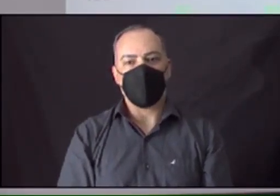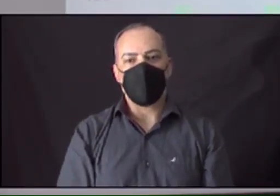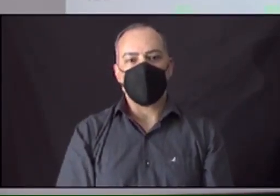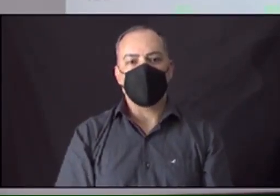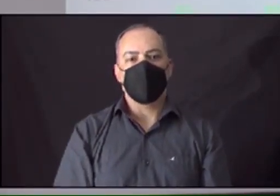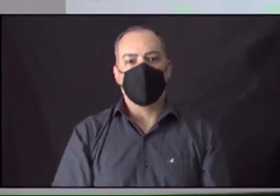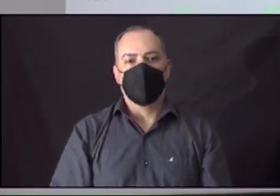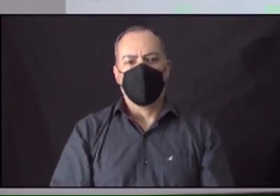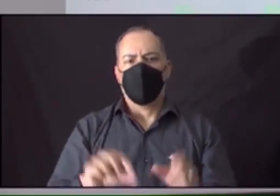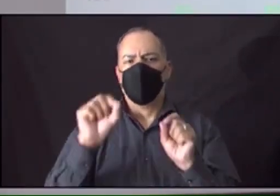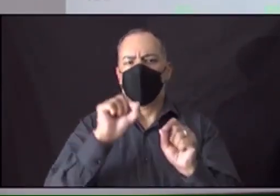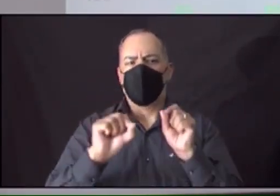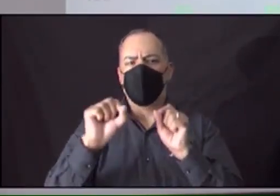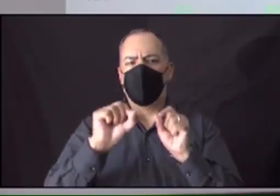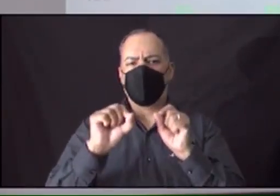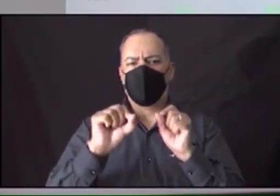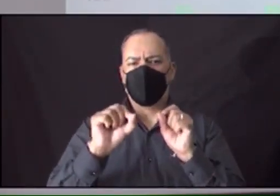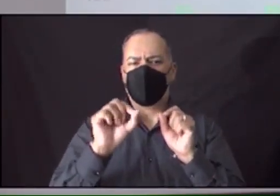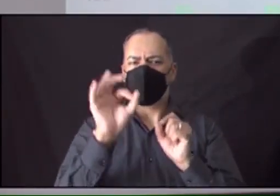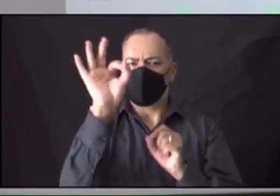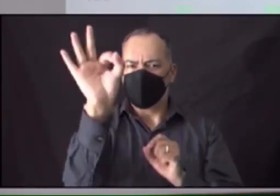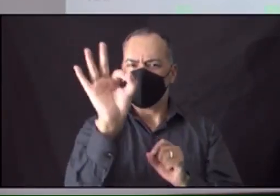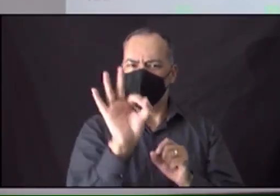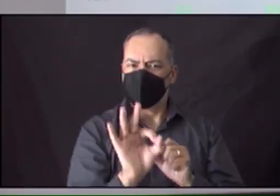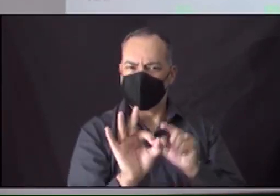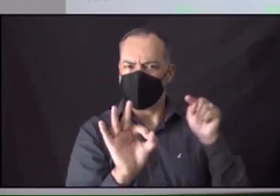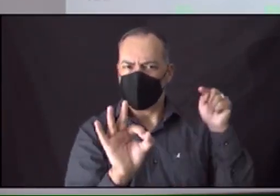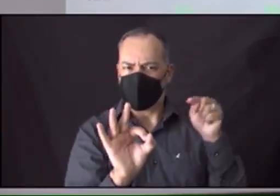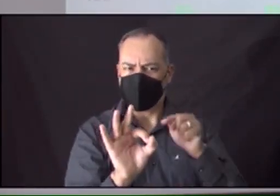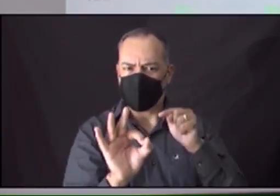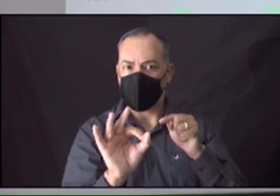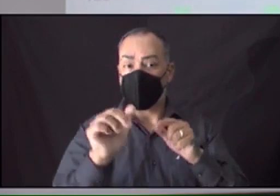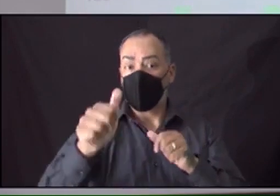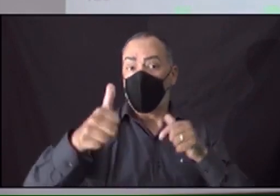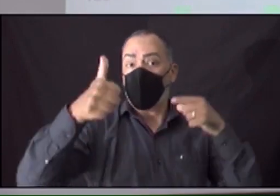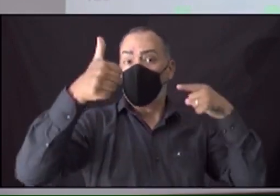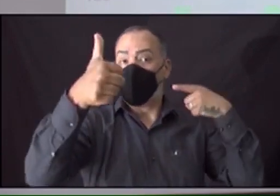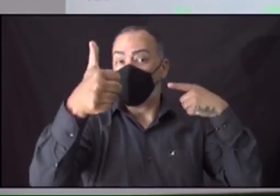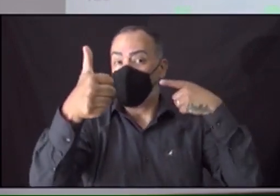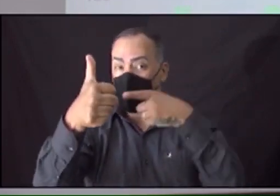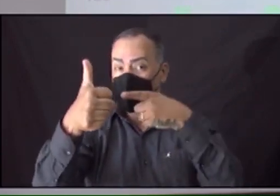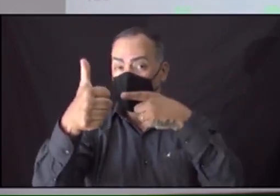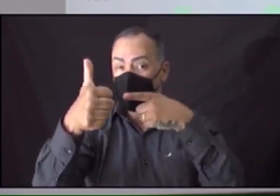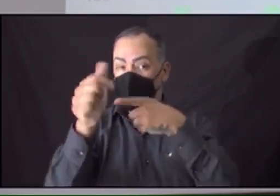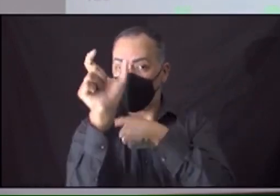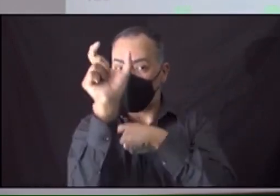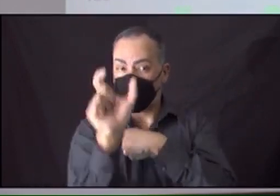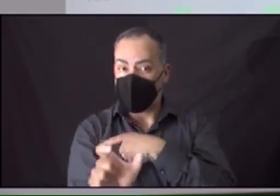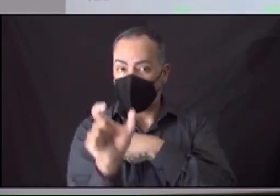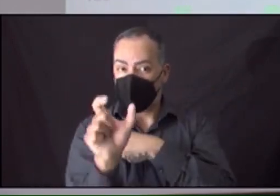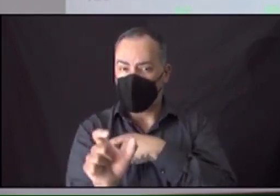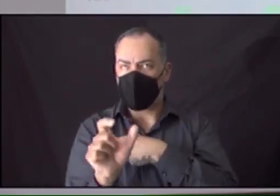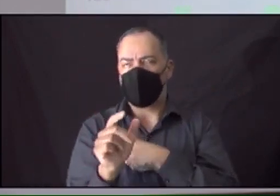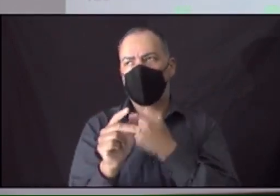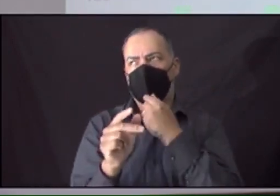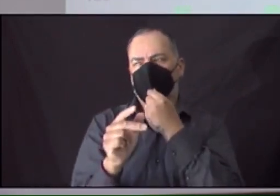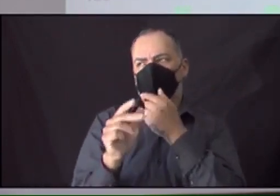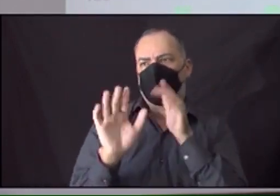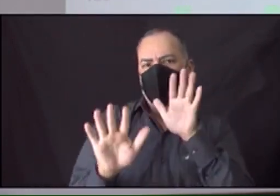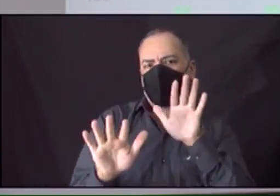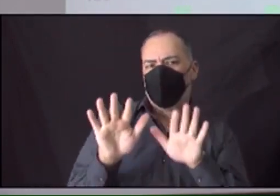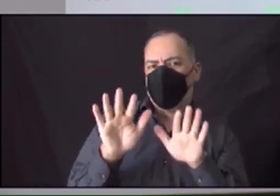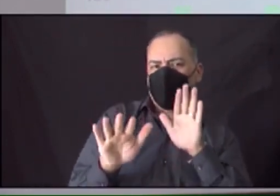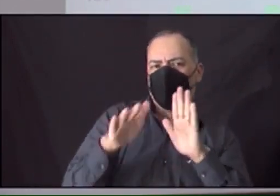O nosso percentual de positividade aqui no município, então ele está entre os 40, ele